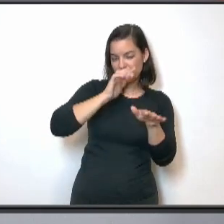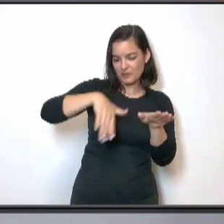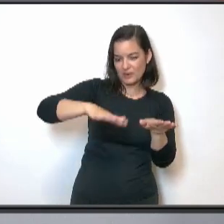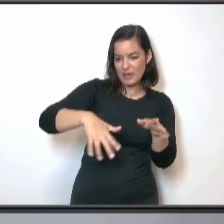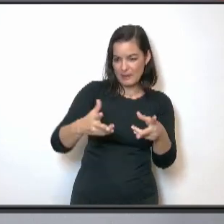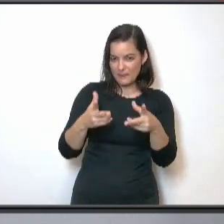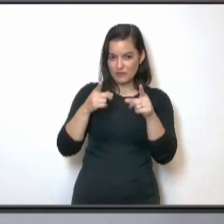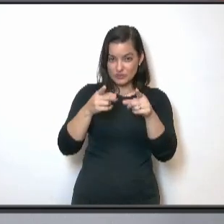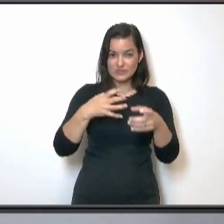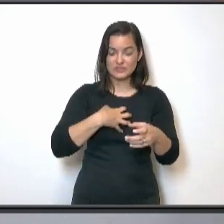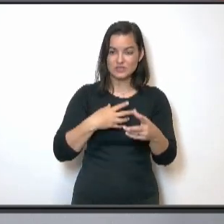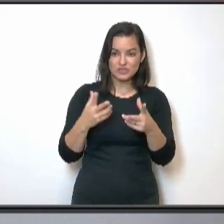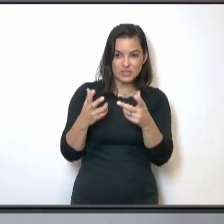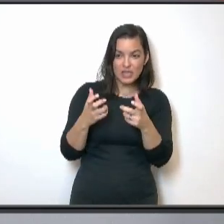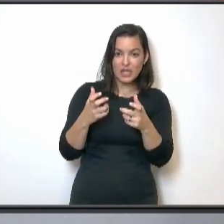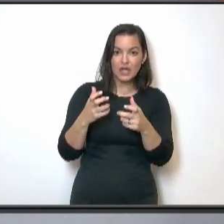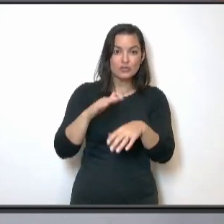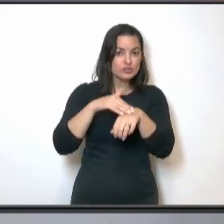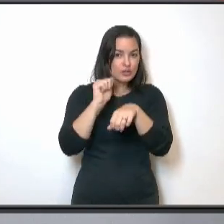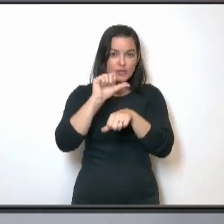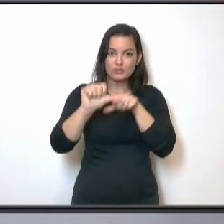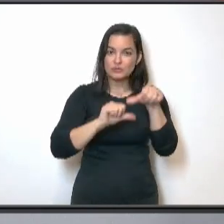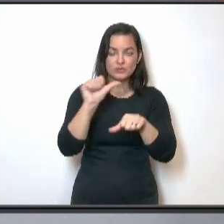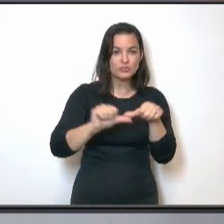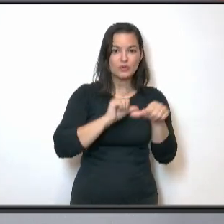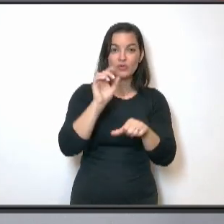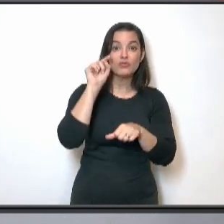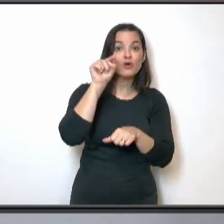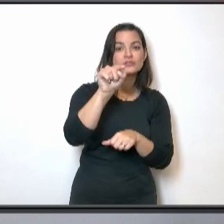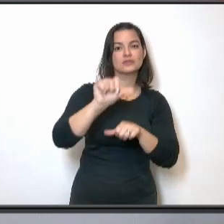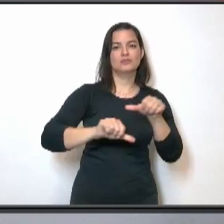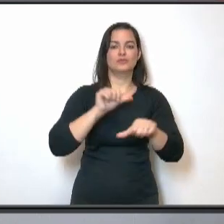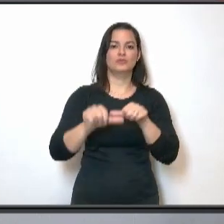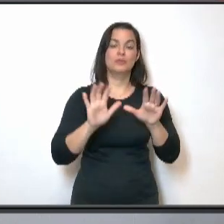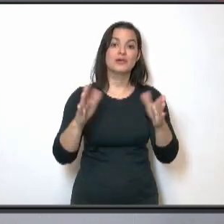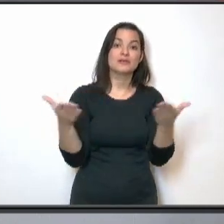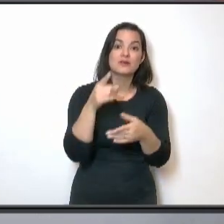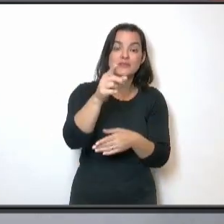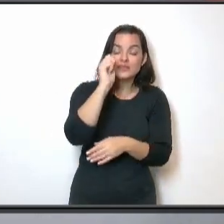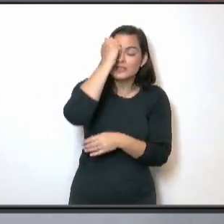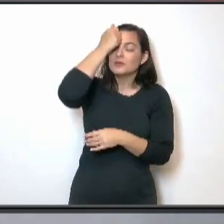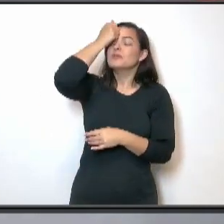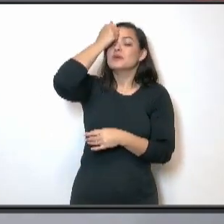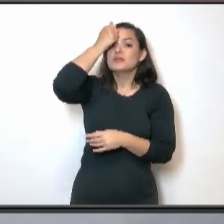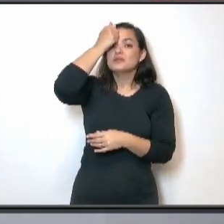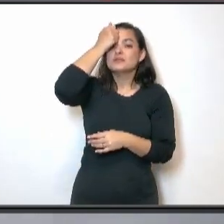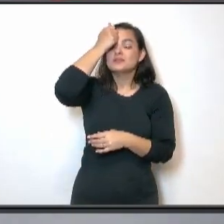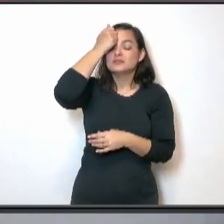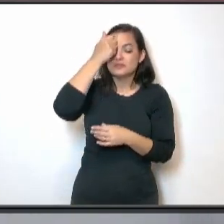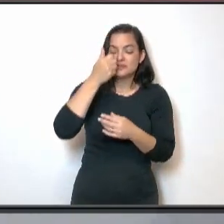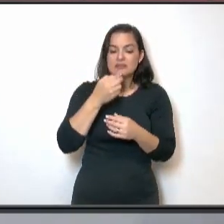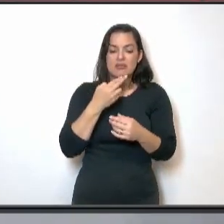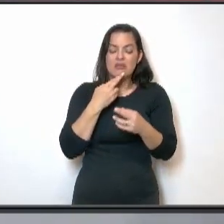cuidado dele não mudou, o chamado dele não mudou, quem mudou foi você, mas agora você se arrepende, você renuncia às suas razões,